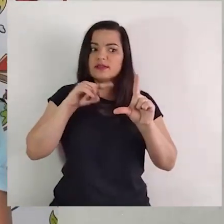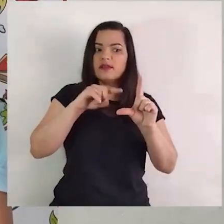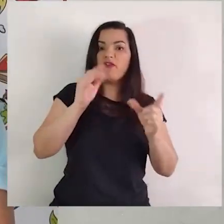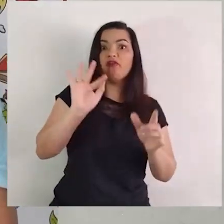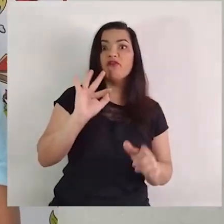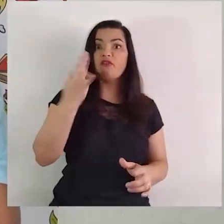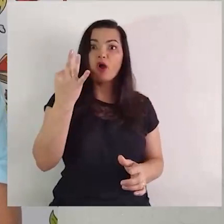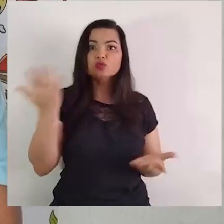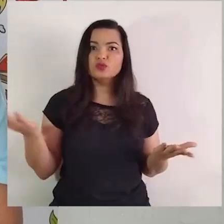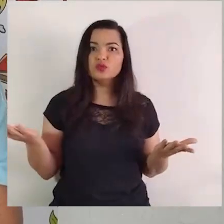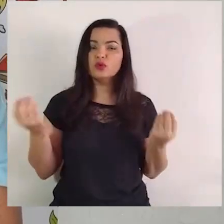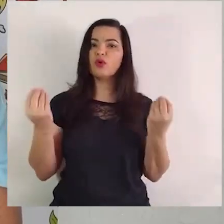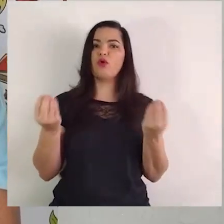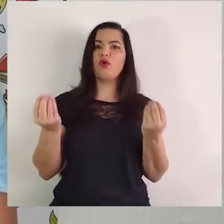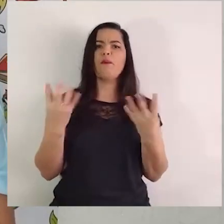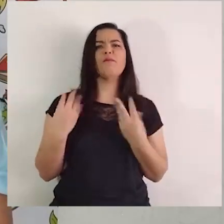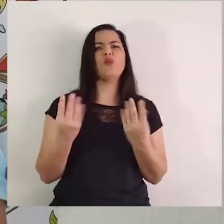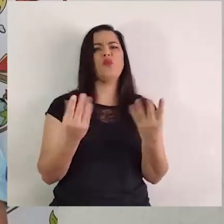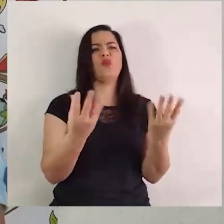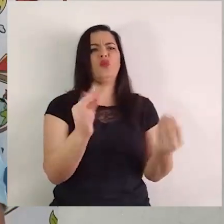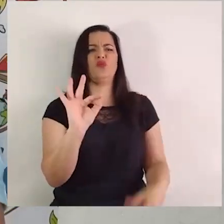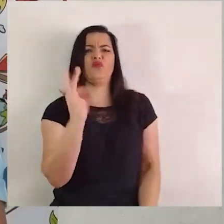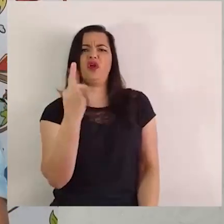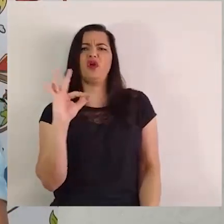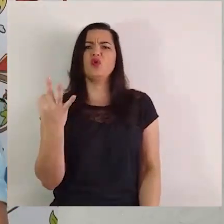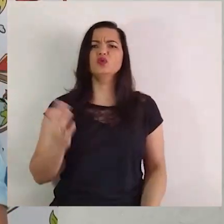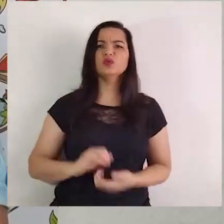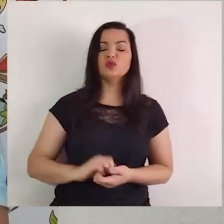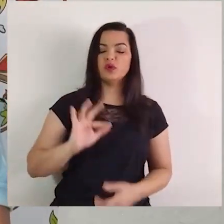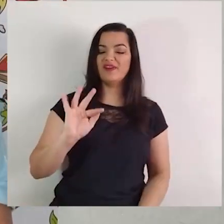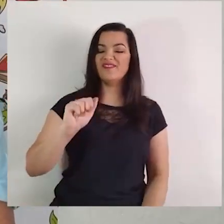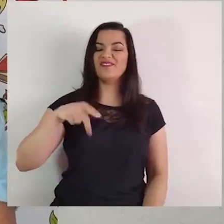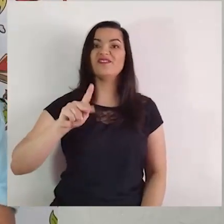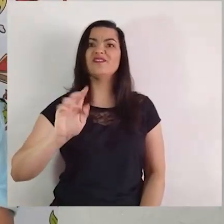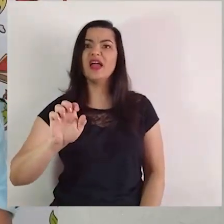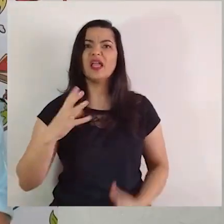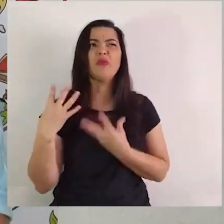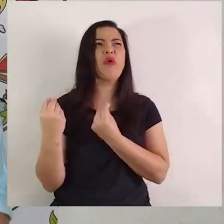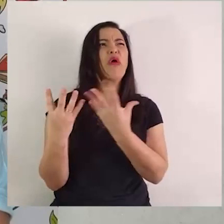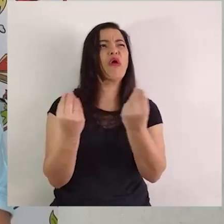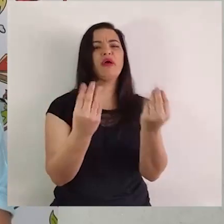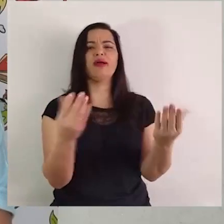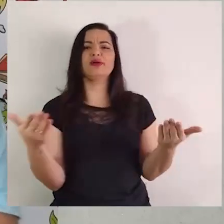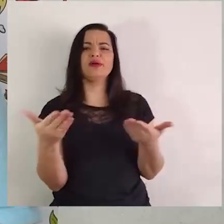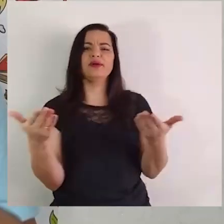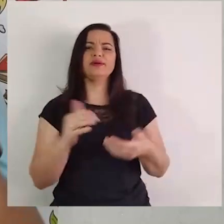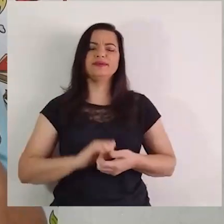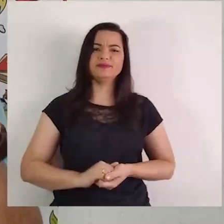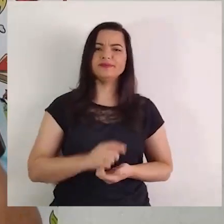verdadeira. A quantidade de fake news que nós temos por aí é muito